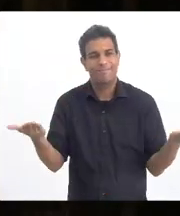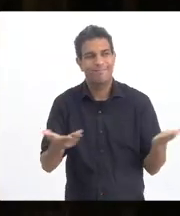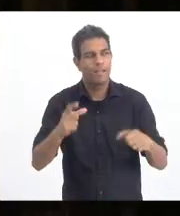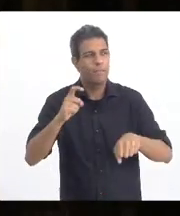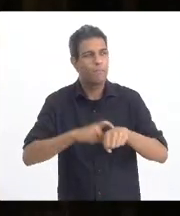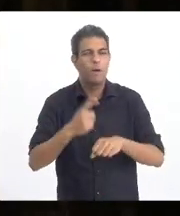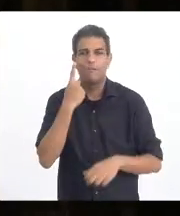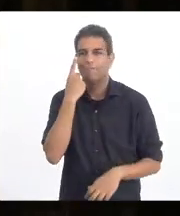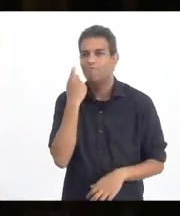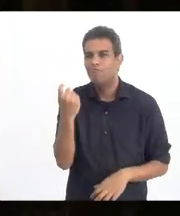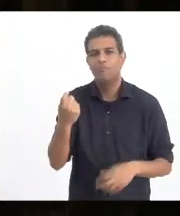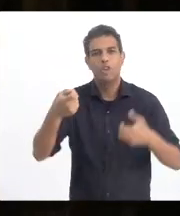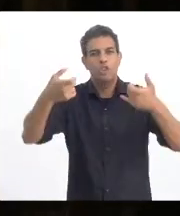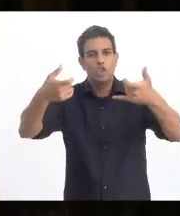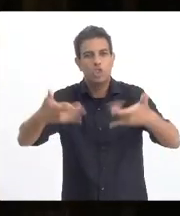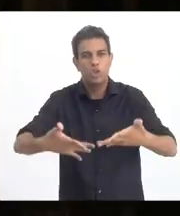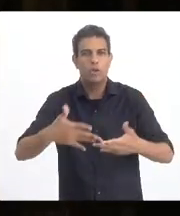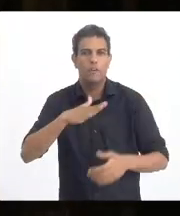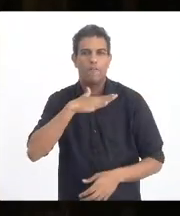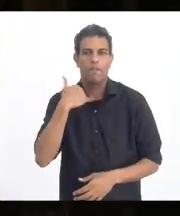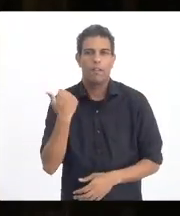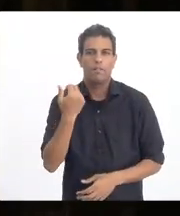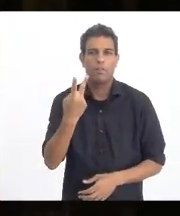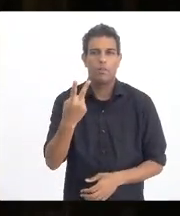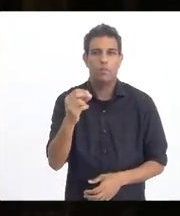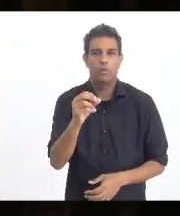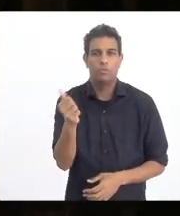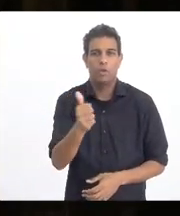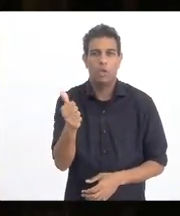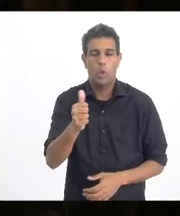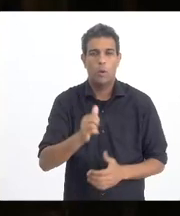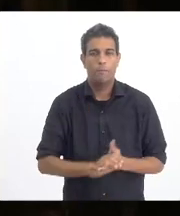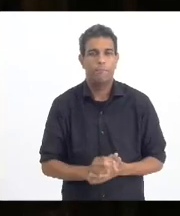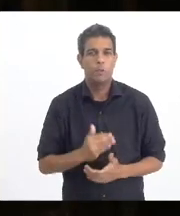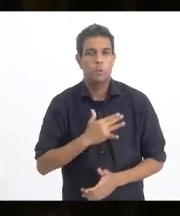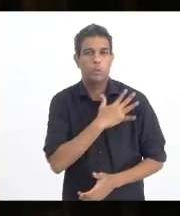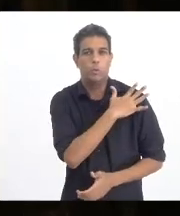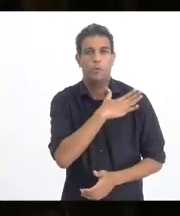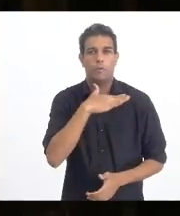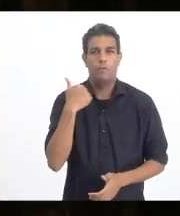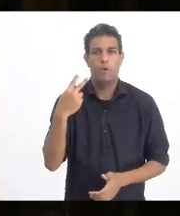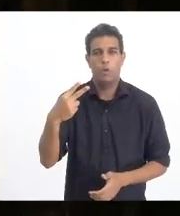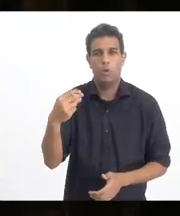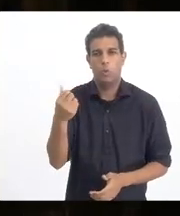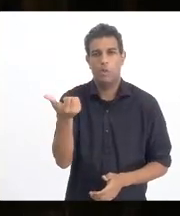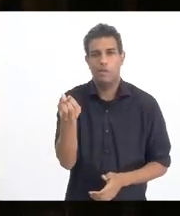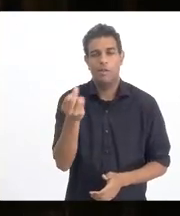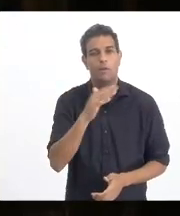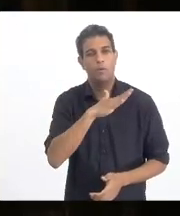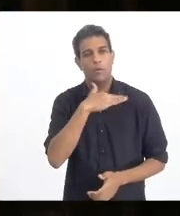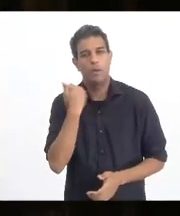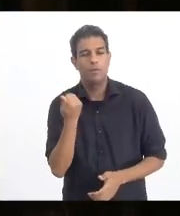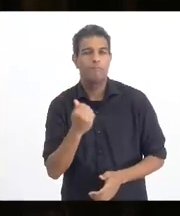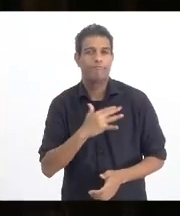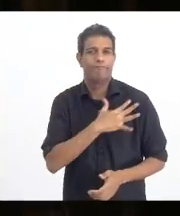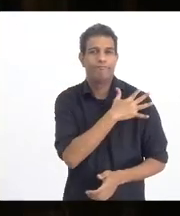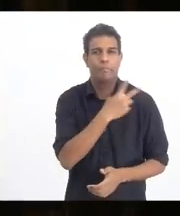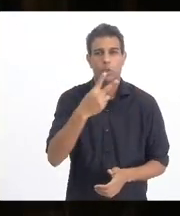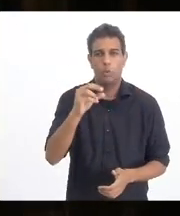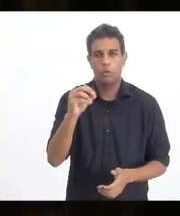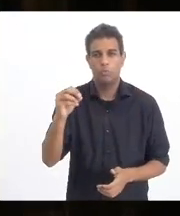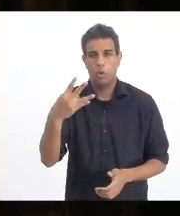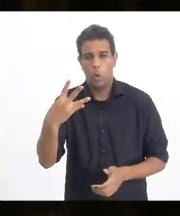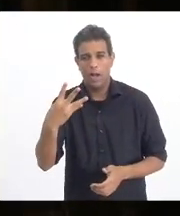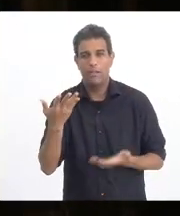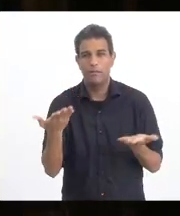que me interessa, como falei aqui, meu pai faleceu em 2011, um coronel que faleceu em 2016, um coronel que faleceu em